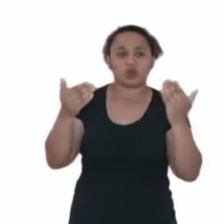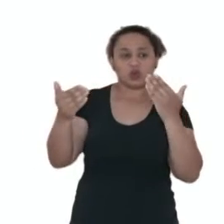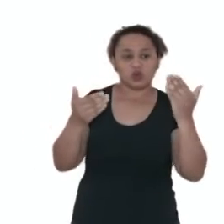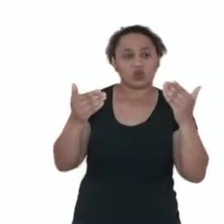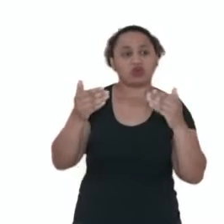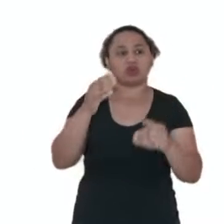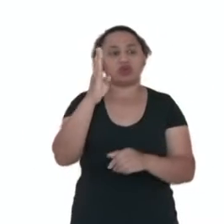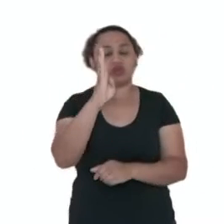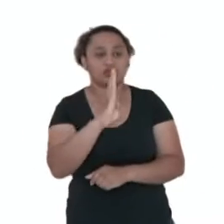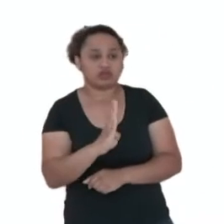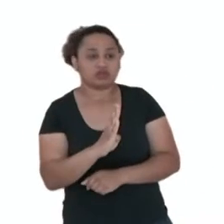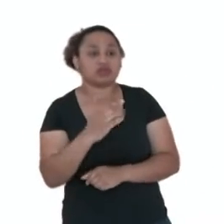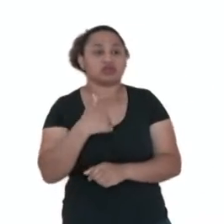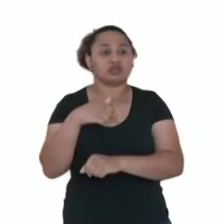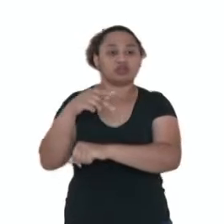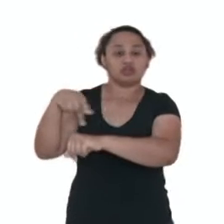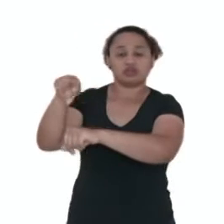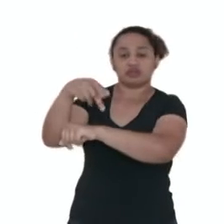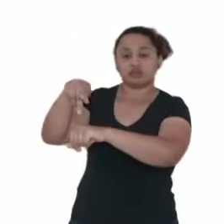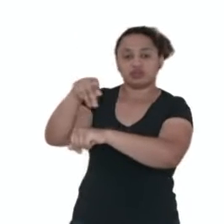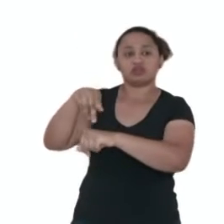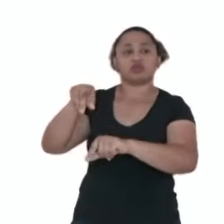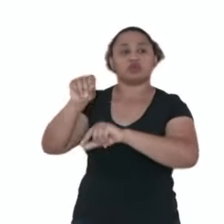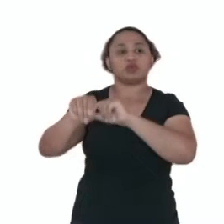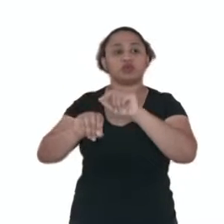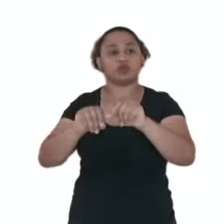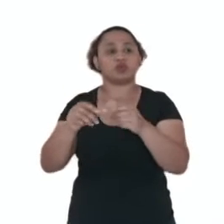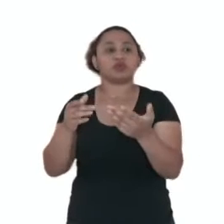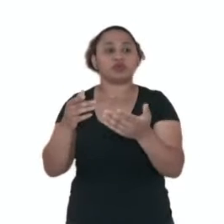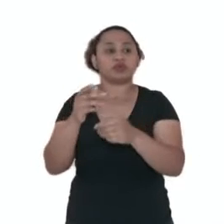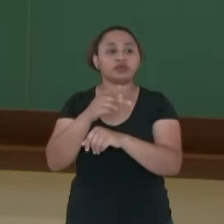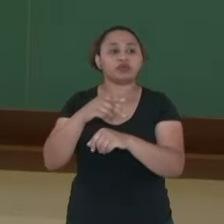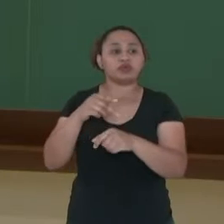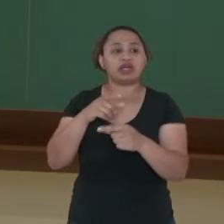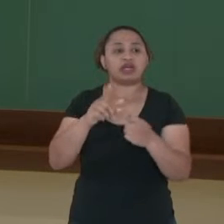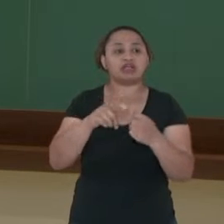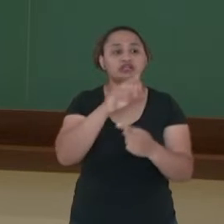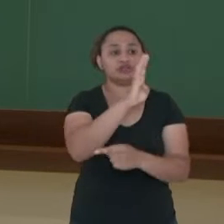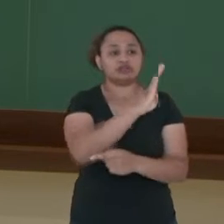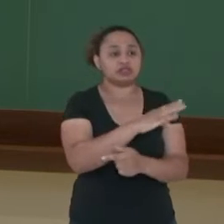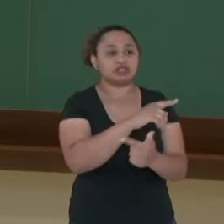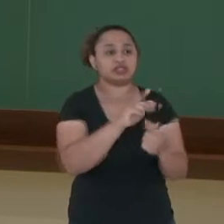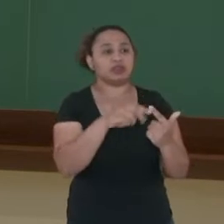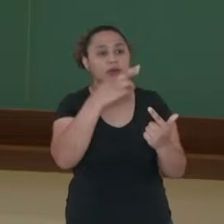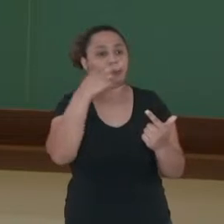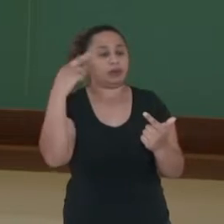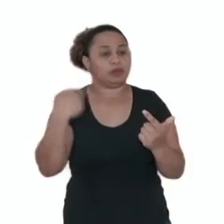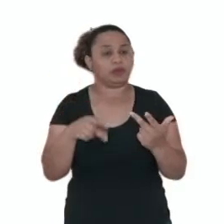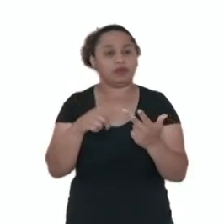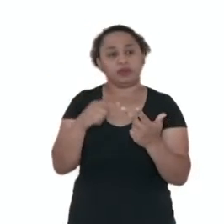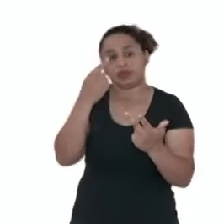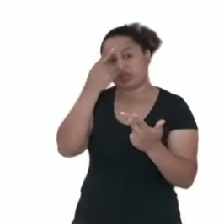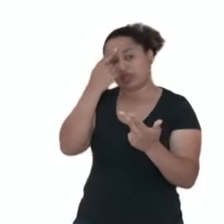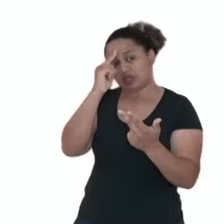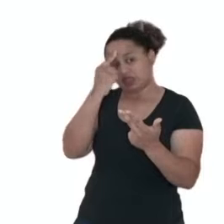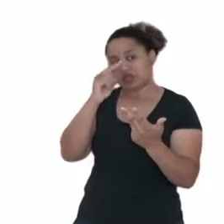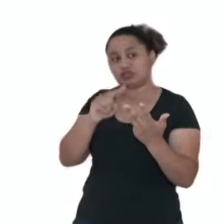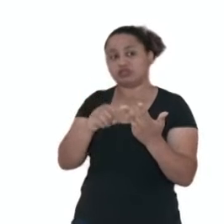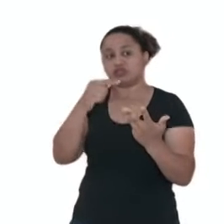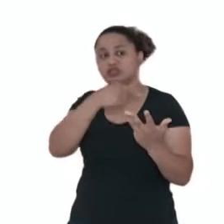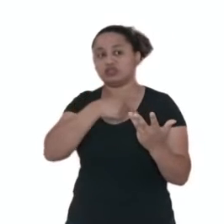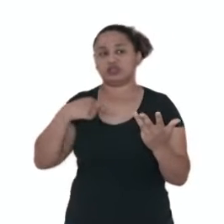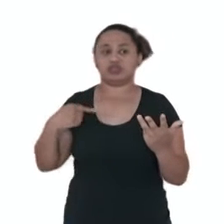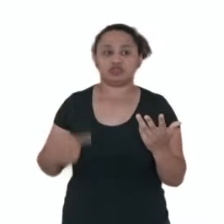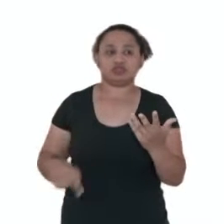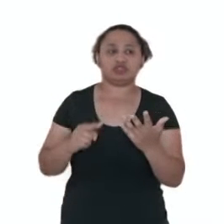o Brasil e os países dos BRICS, né? Ou seja, Brasil, a Rússia, Índia, China, né? E uma comparação